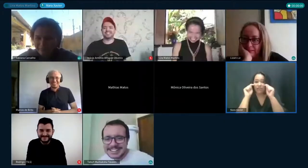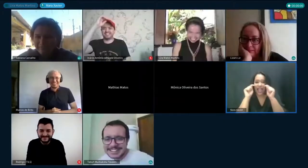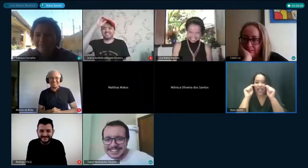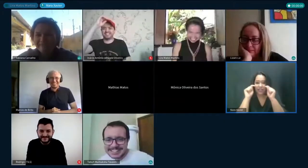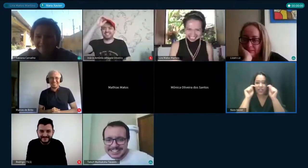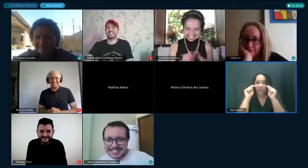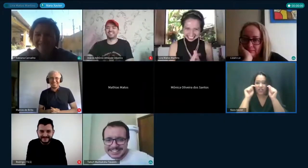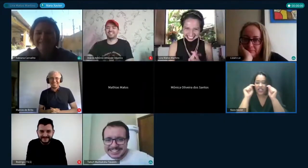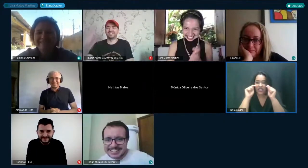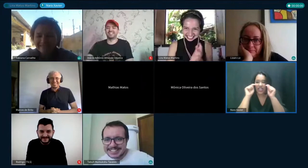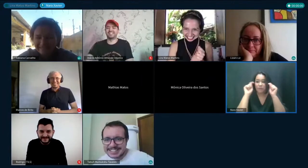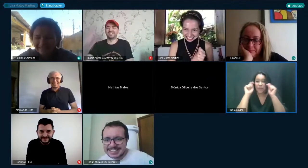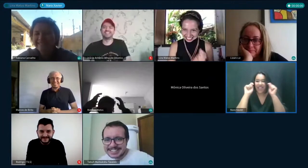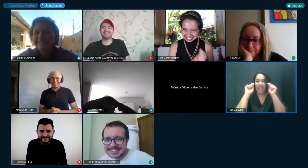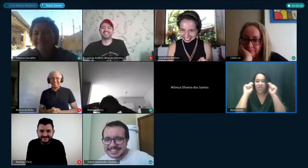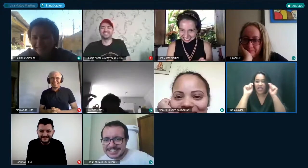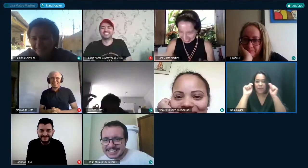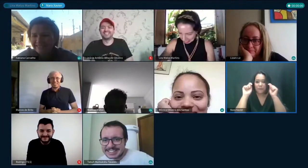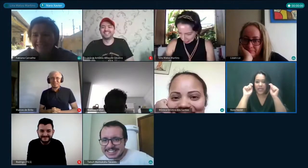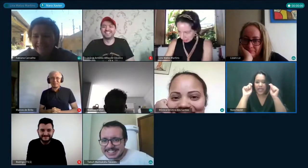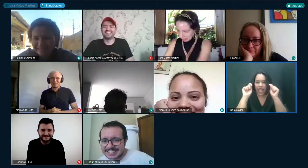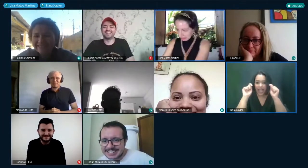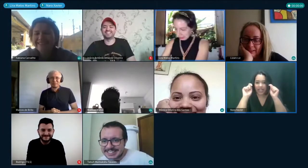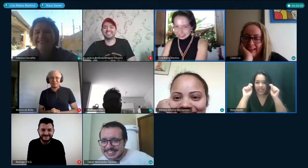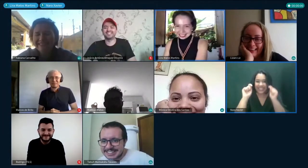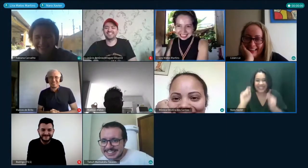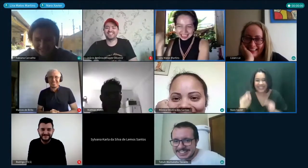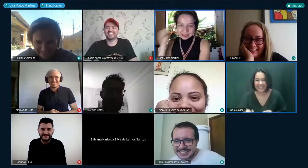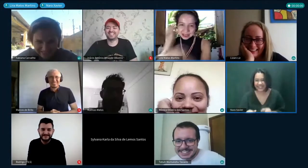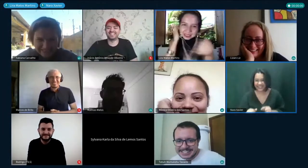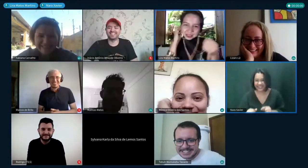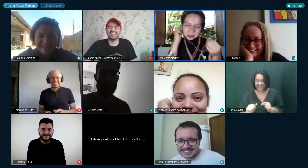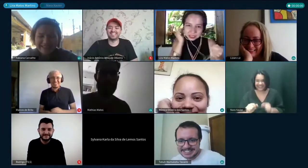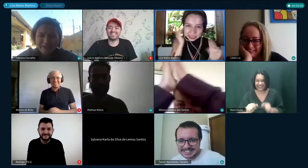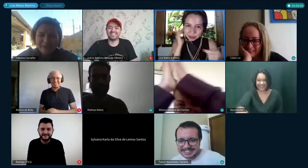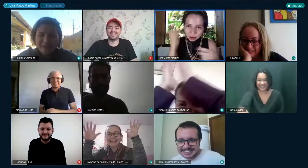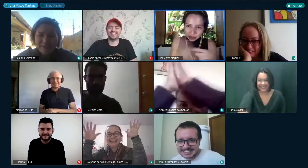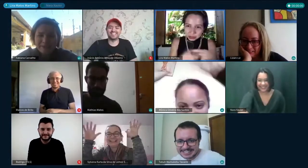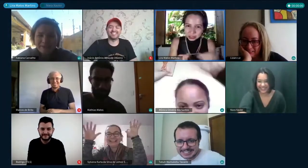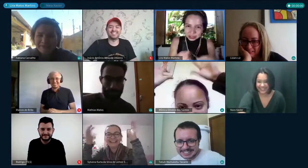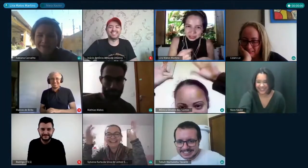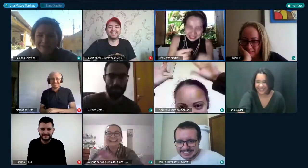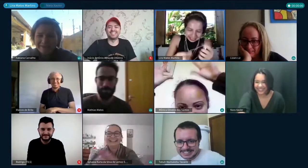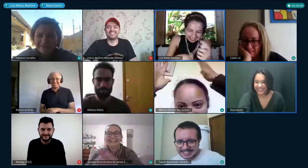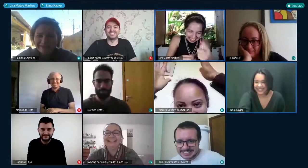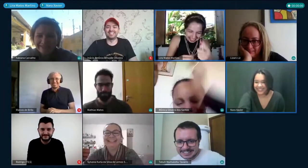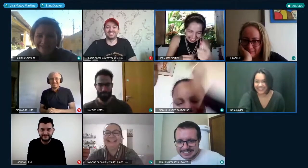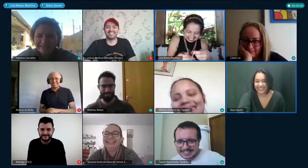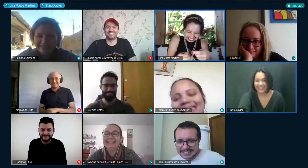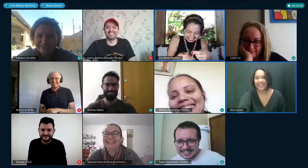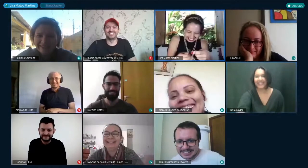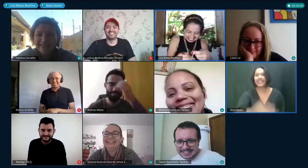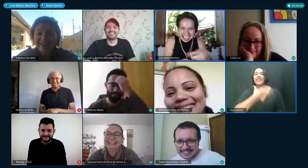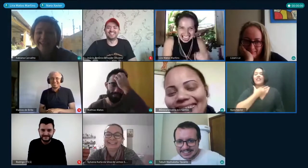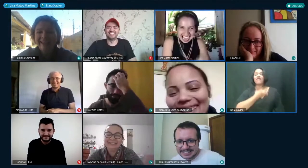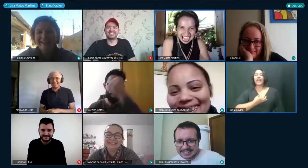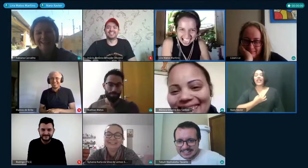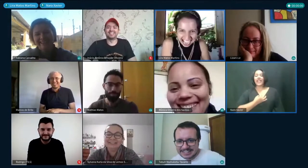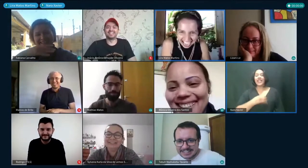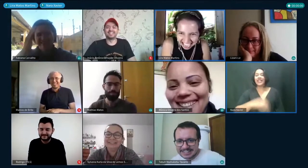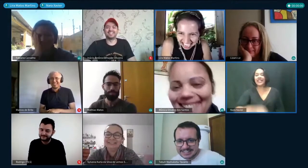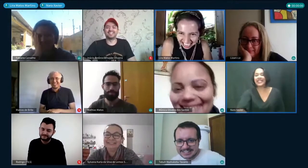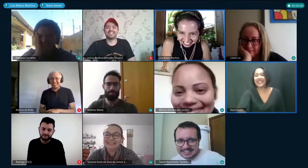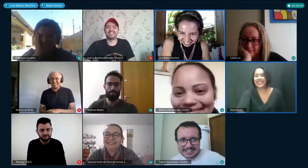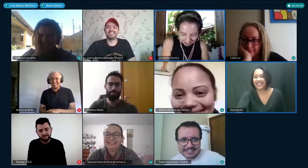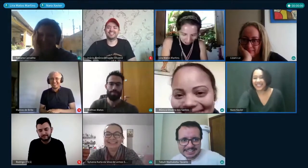lencinho aí do lado, que hoje vai ser a medalha olímpica. Ai, meu Deus, eu tô sem fone, não tô escutando nada.